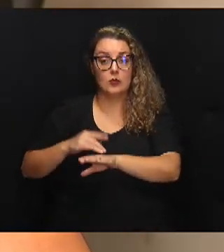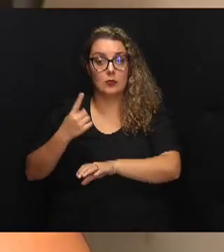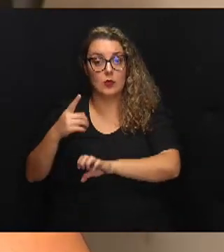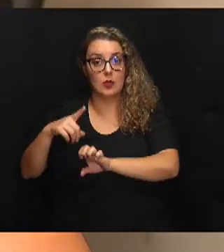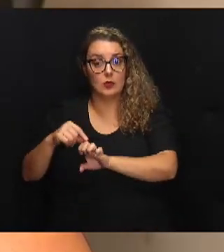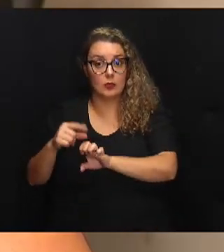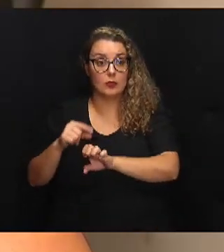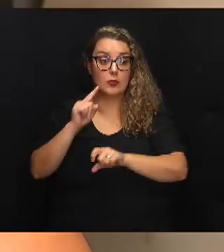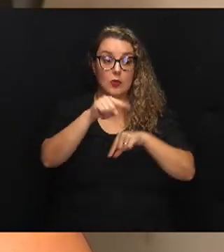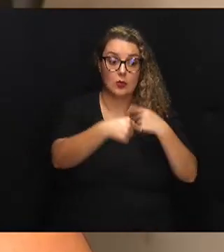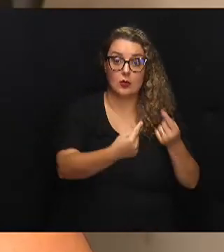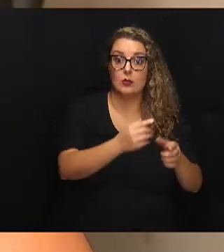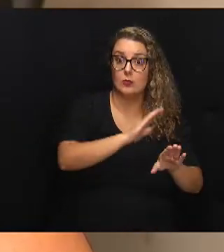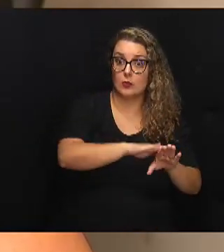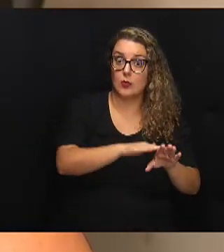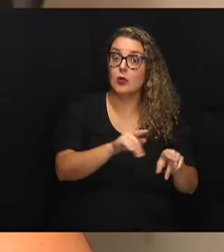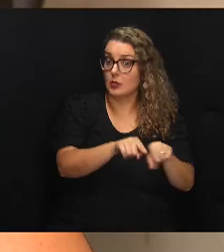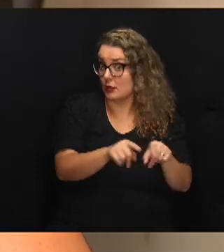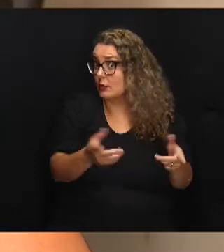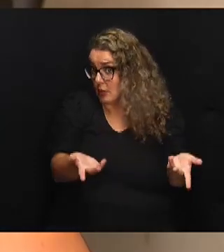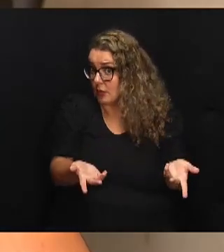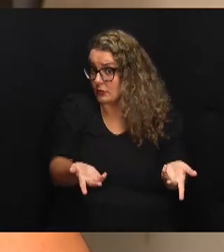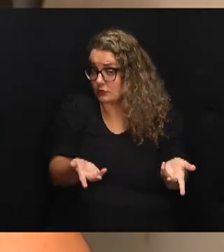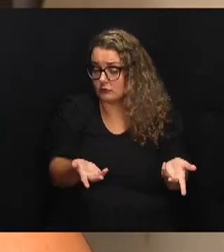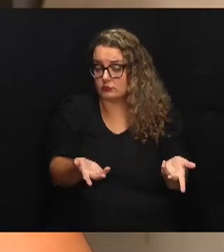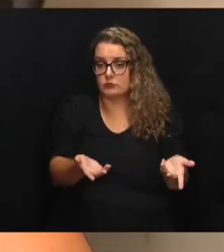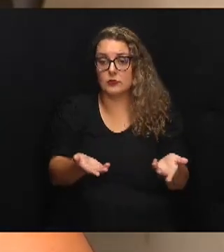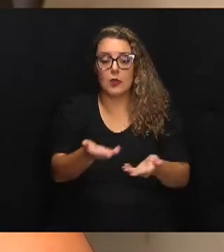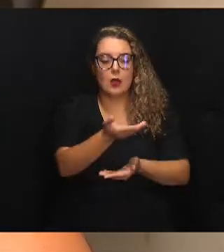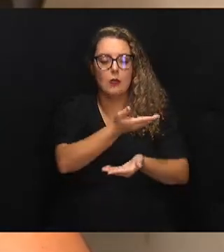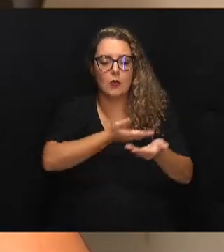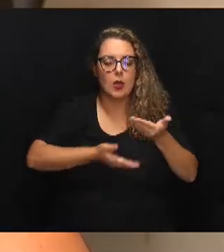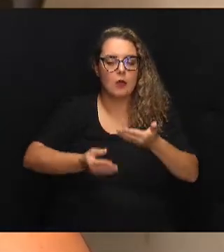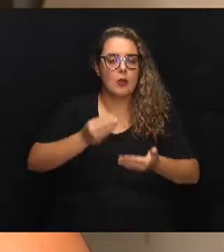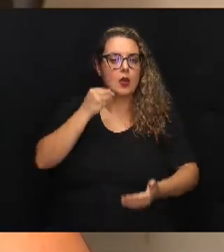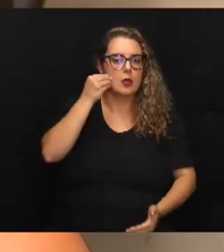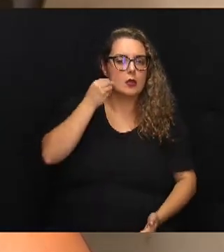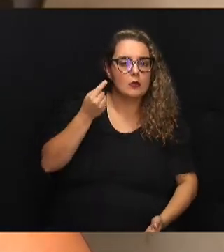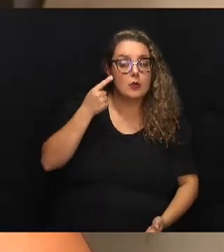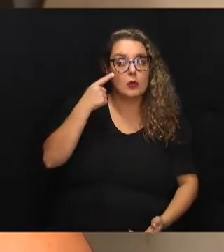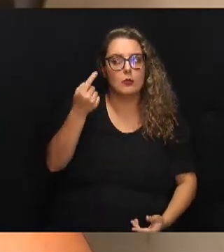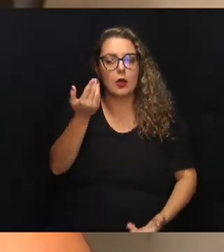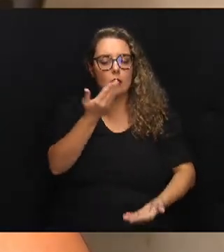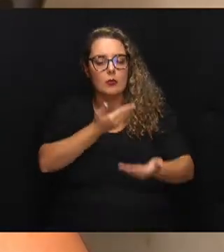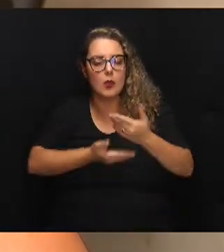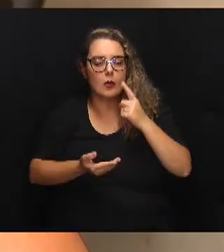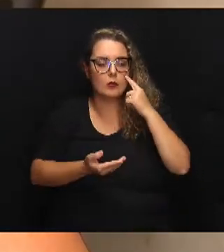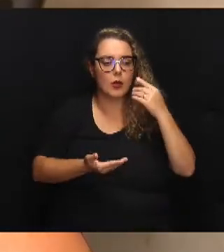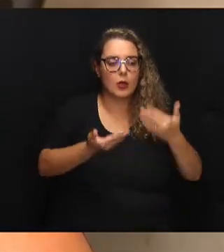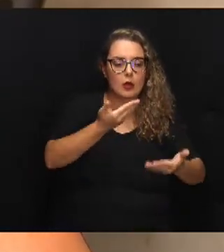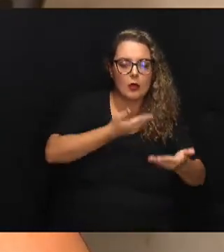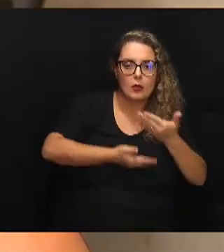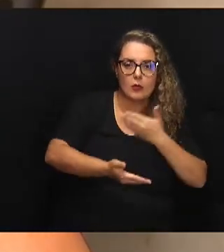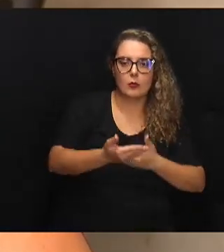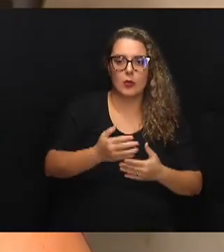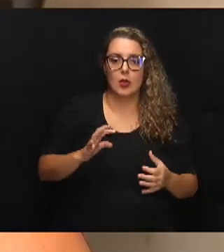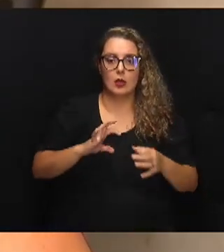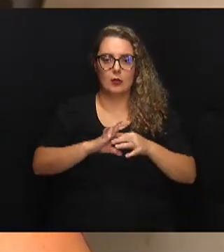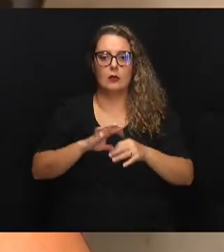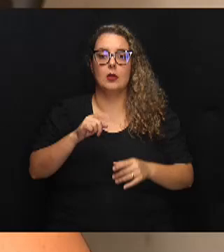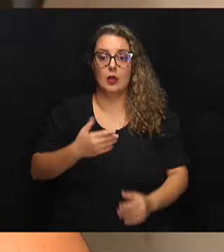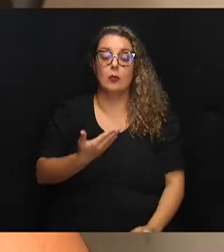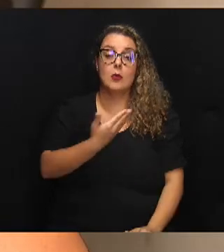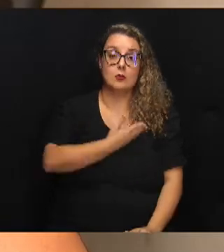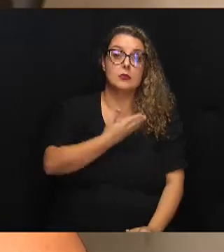para outro funciona também, né? Então essa troca de ideia, essa parceria, essa conexão é um elo, uma